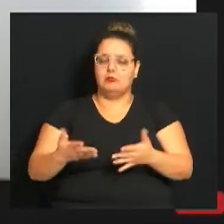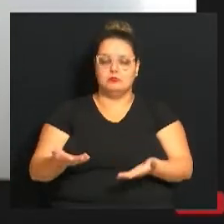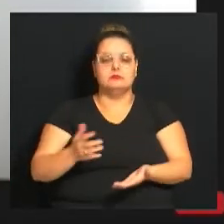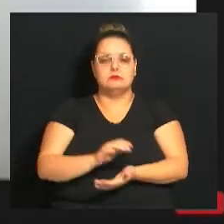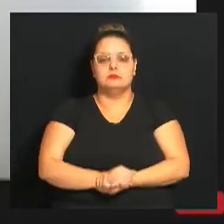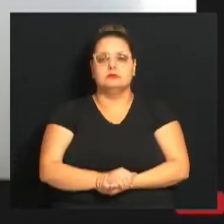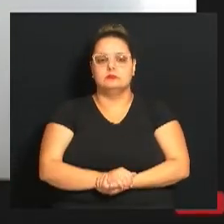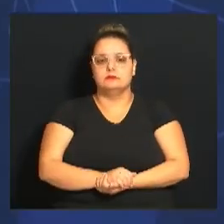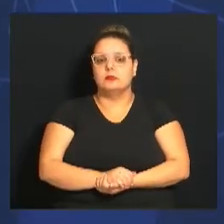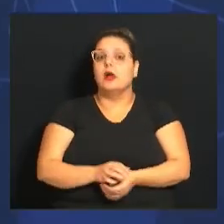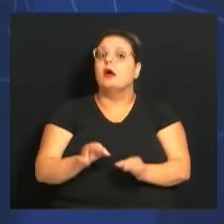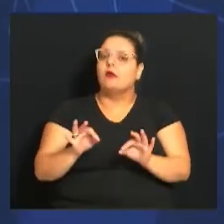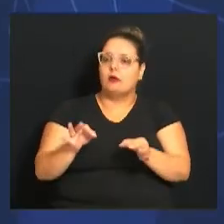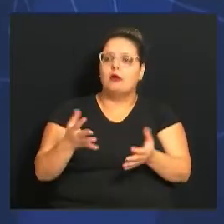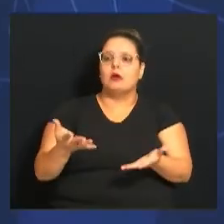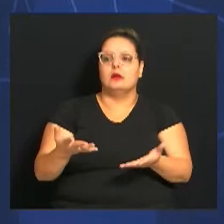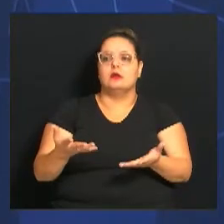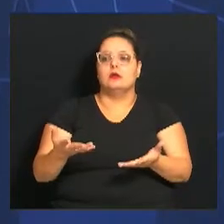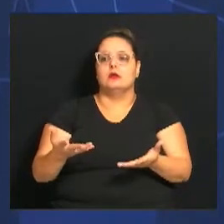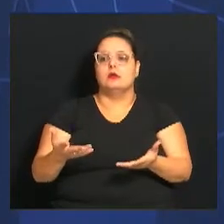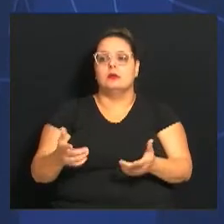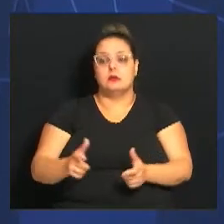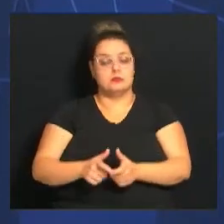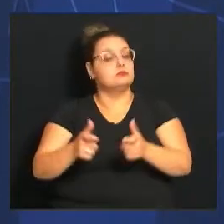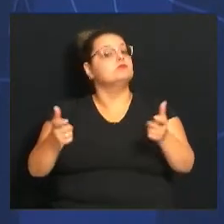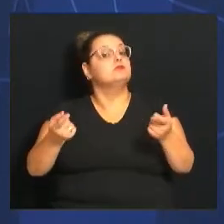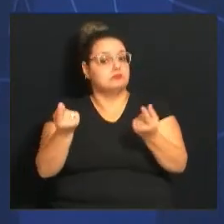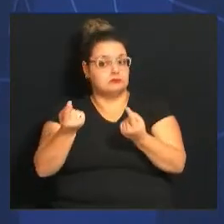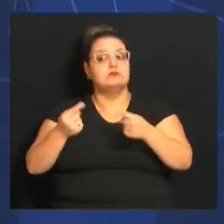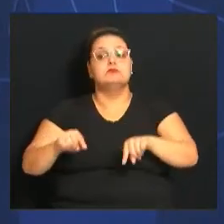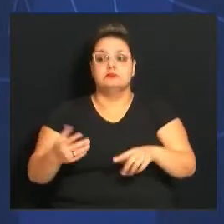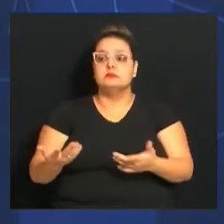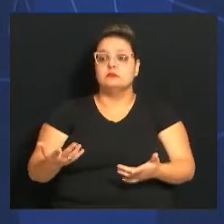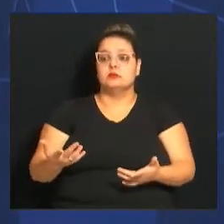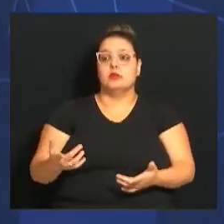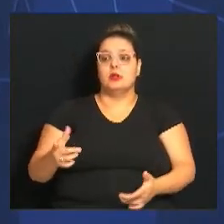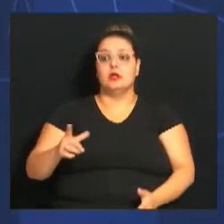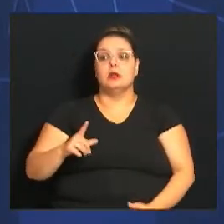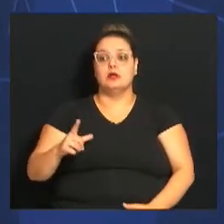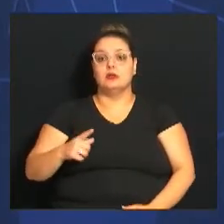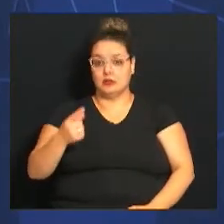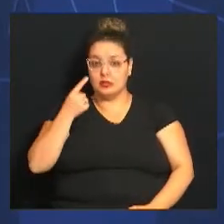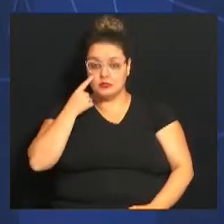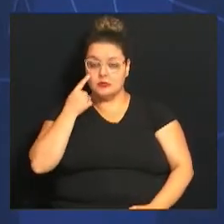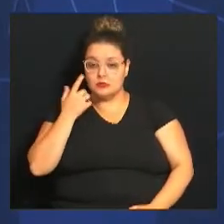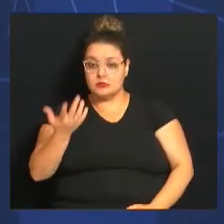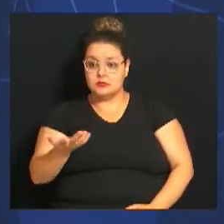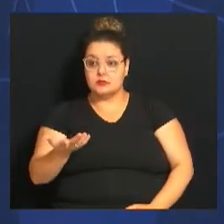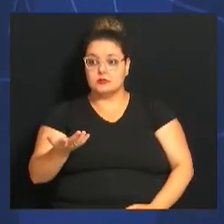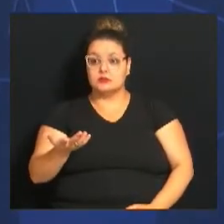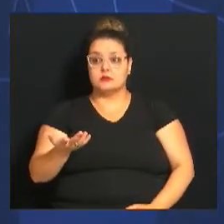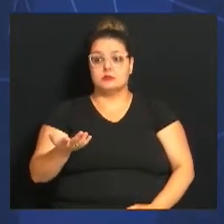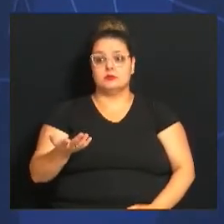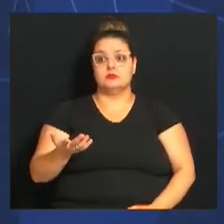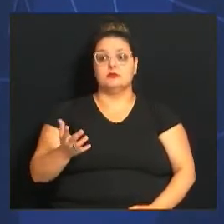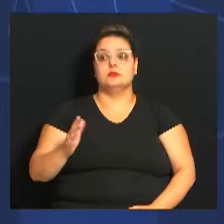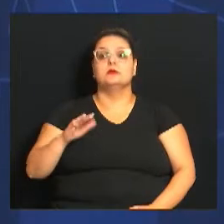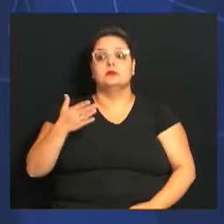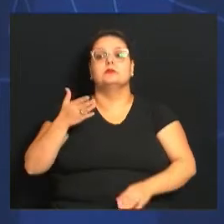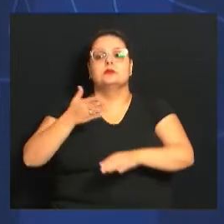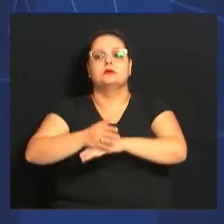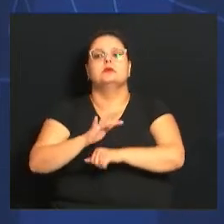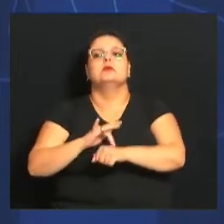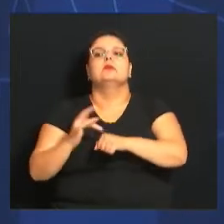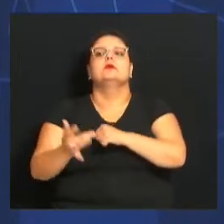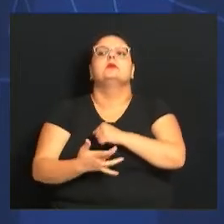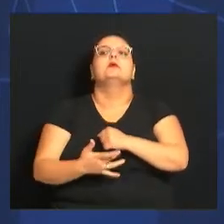sombra de dúvidas, né? As grandes competições, a gente já tem assistido isso, né? Até quando você entra em rede social, sempre tem a pergunta, o